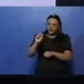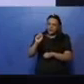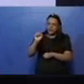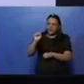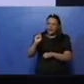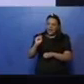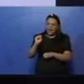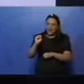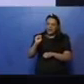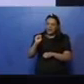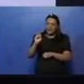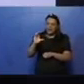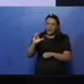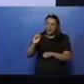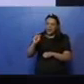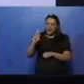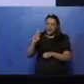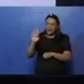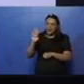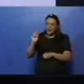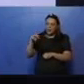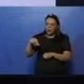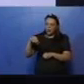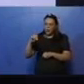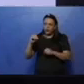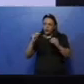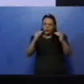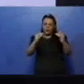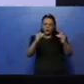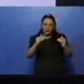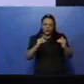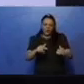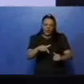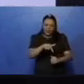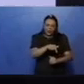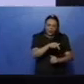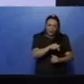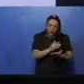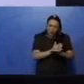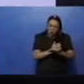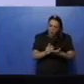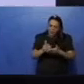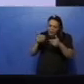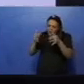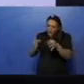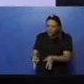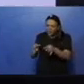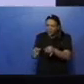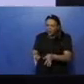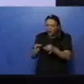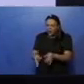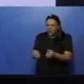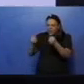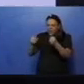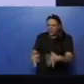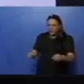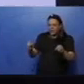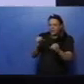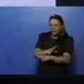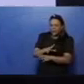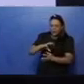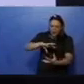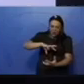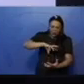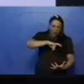8. E no parágrafo 9, já começa a conclusão a que se chega. O planeta enfrenta um